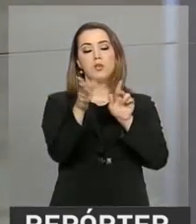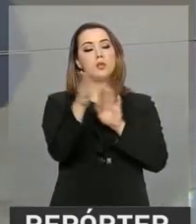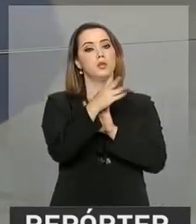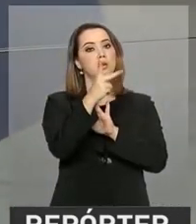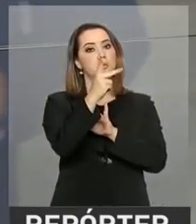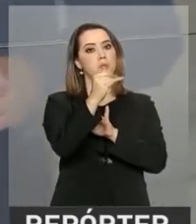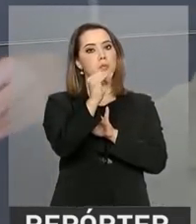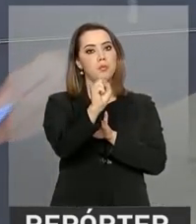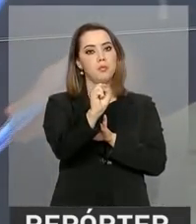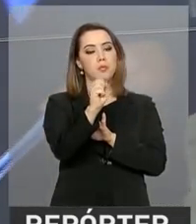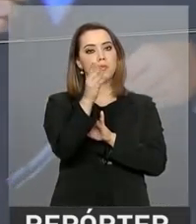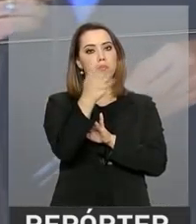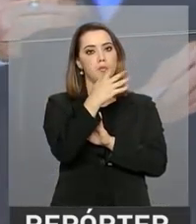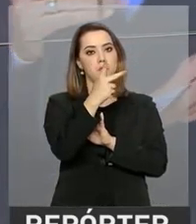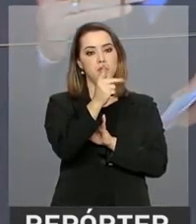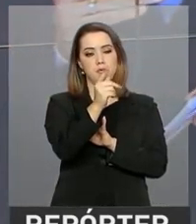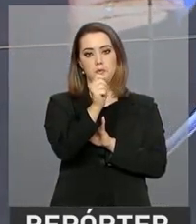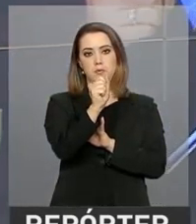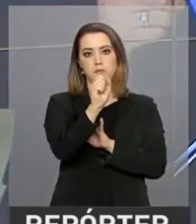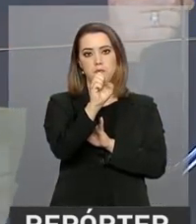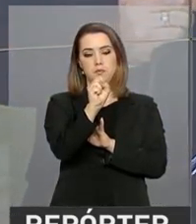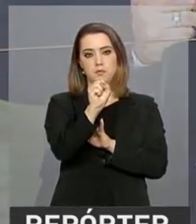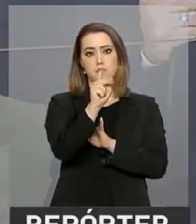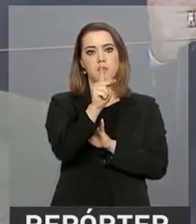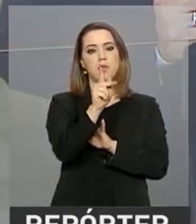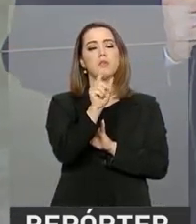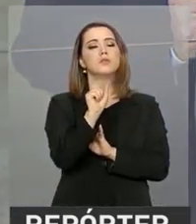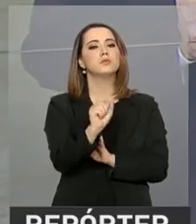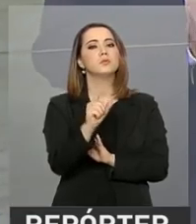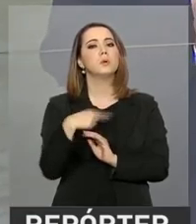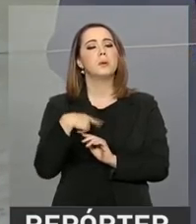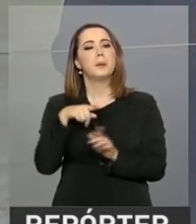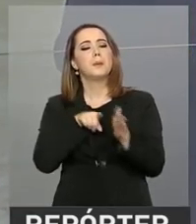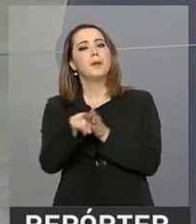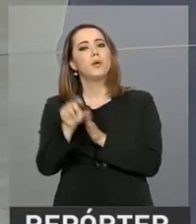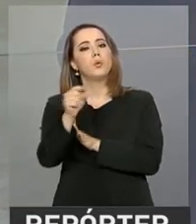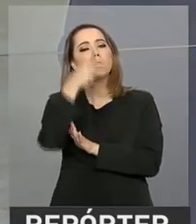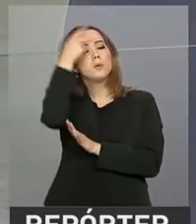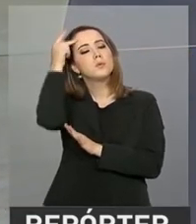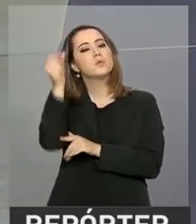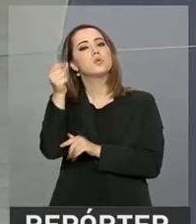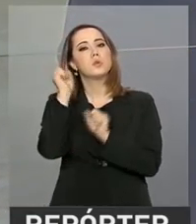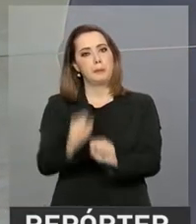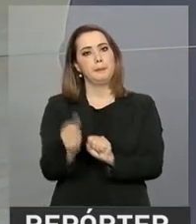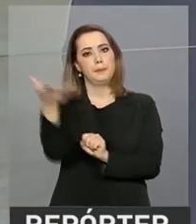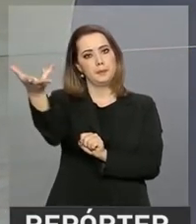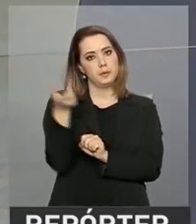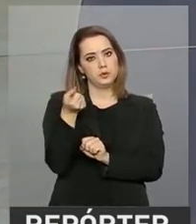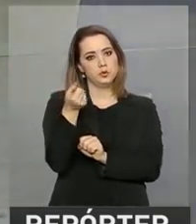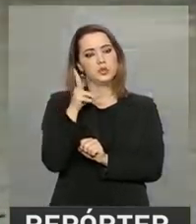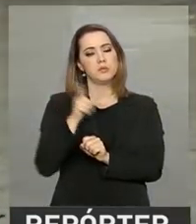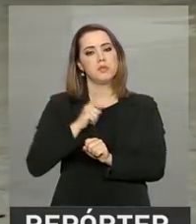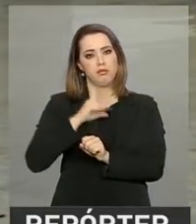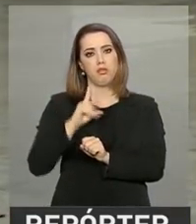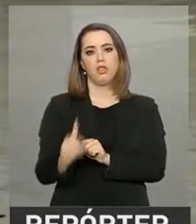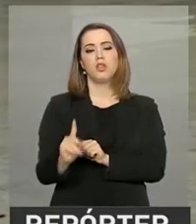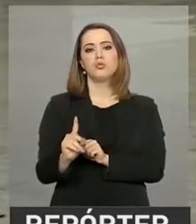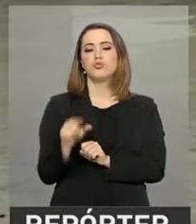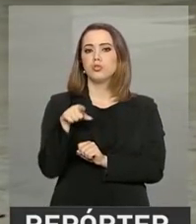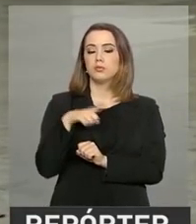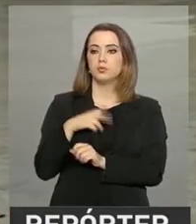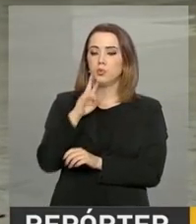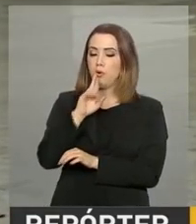lávia Paulo Boa tarde Quem tem direito a receber esse dinheiro Boa tarde Renata tem direito a receber esse dinheiro